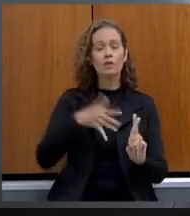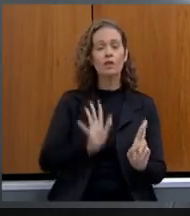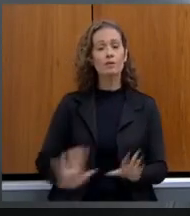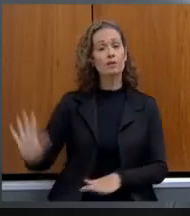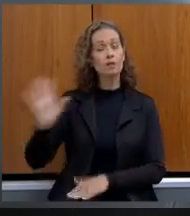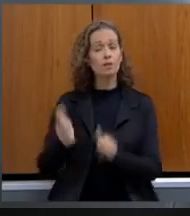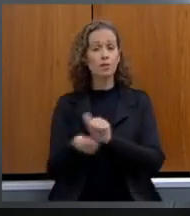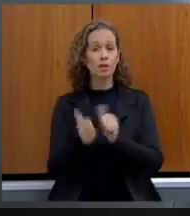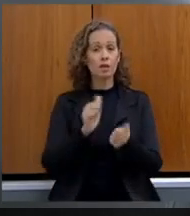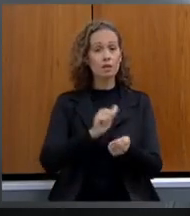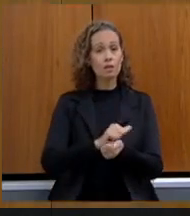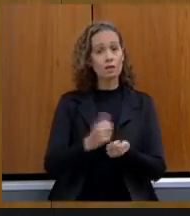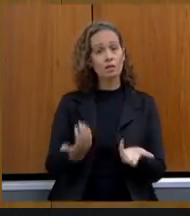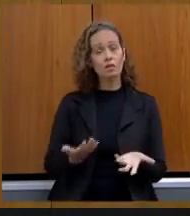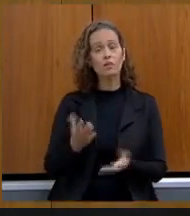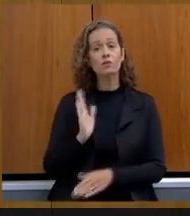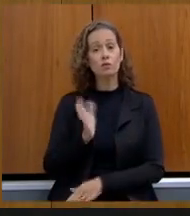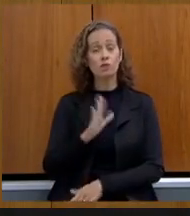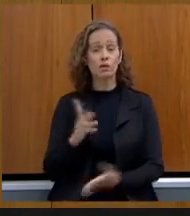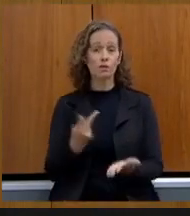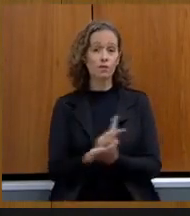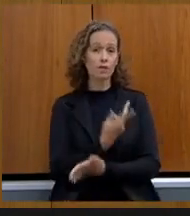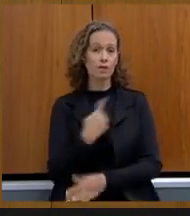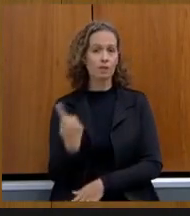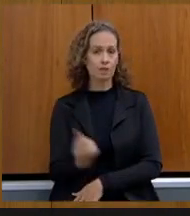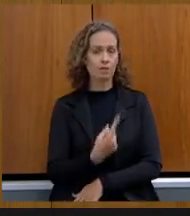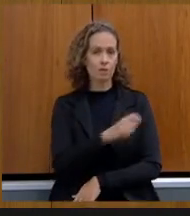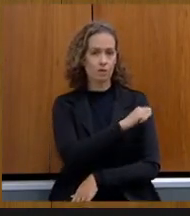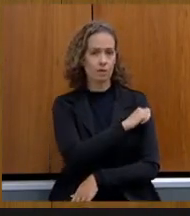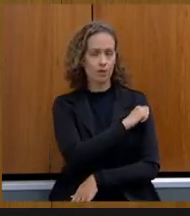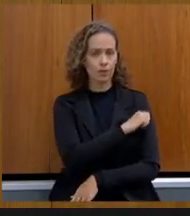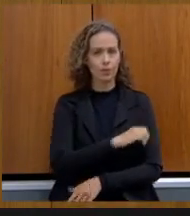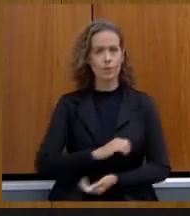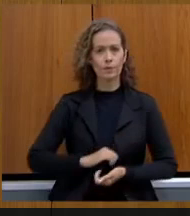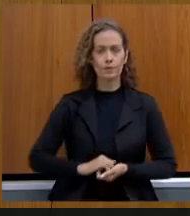que foram realizadas do nosso Pet aos estudantes preço